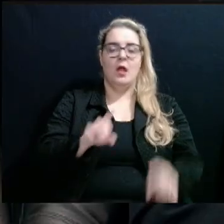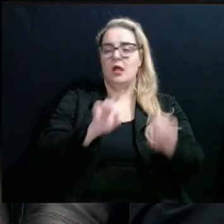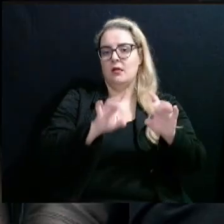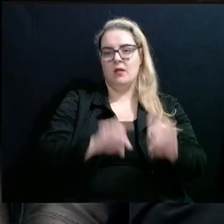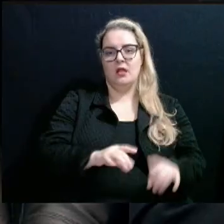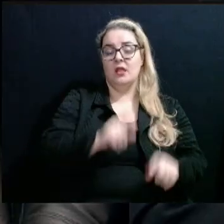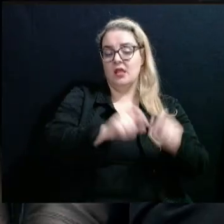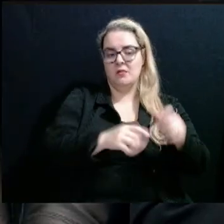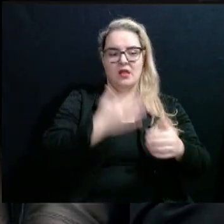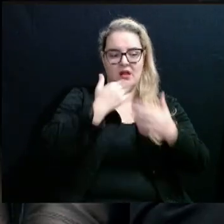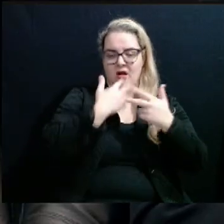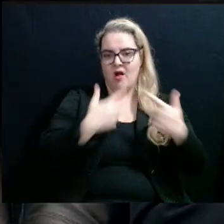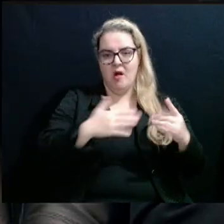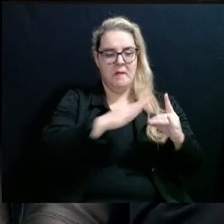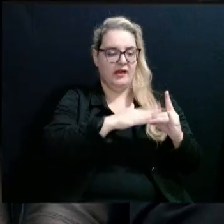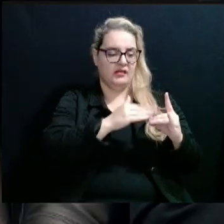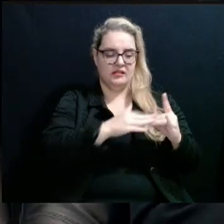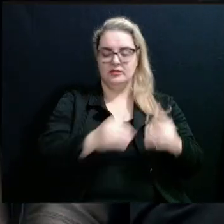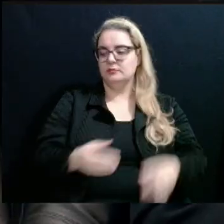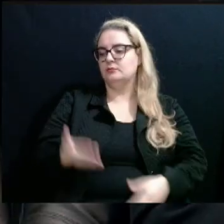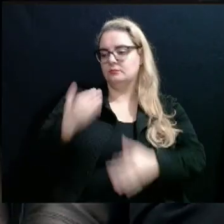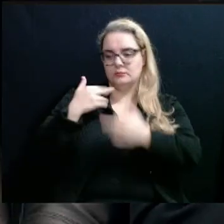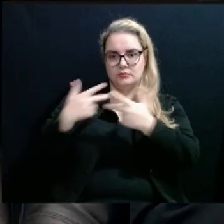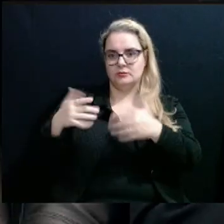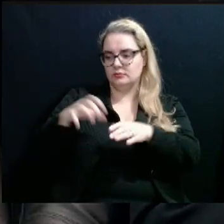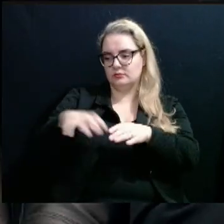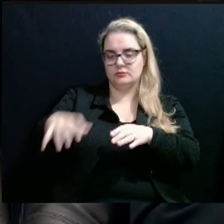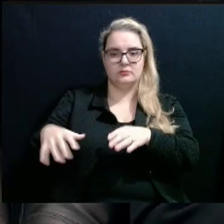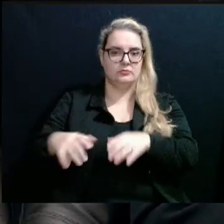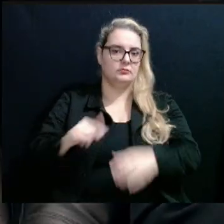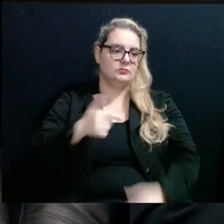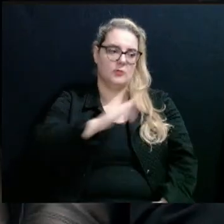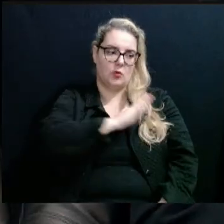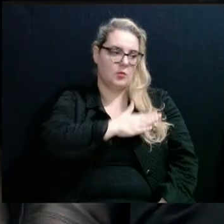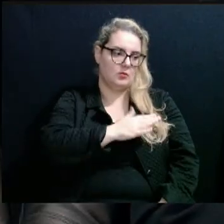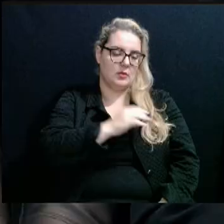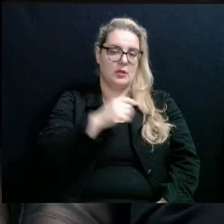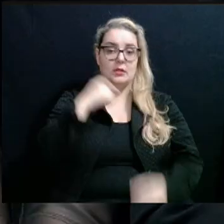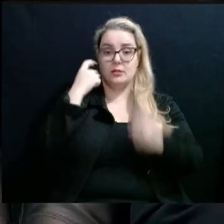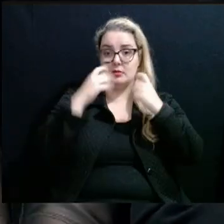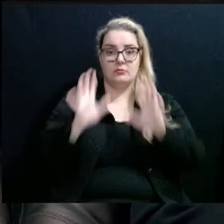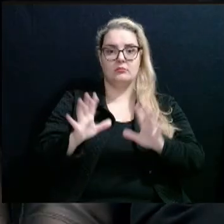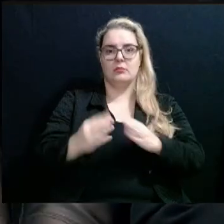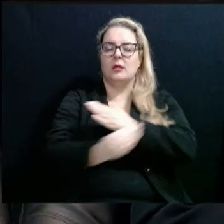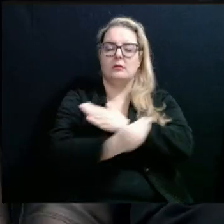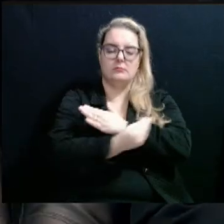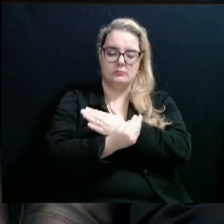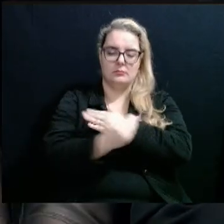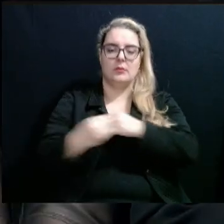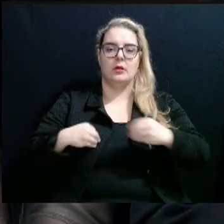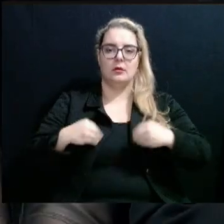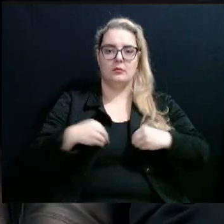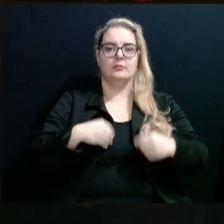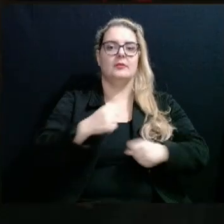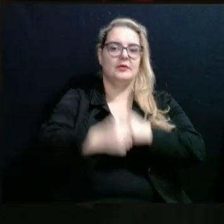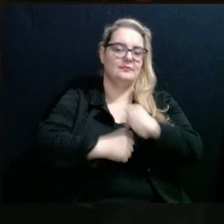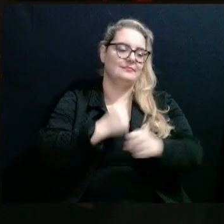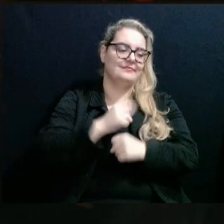tem por que a gente ter esse preconceito e esse receio. É só a gente realmente se cuidar, fazer uns exames anuais, a gente resolve tudo isso com